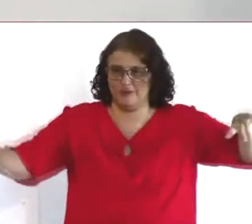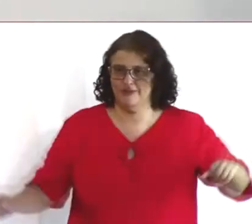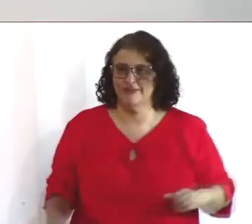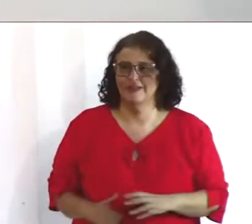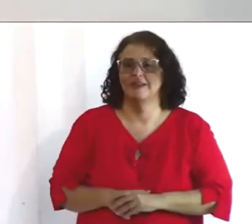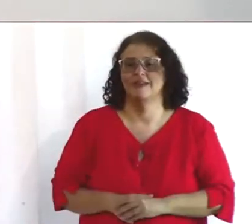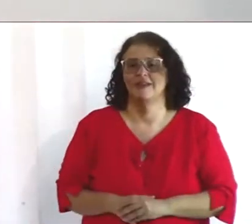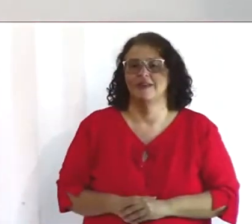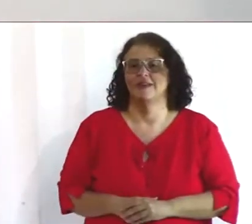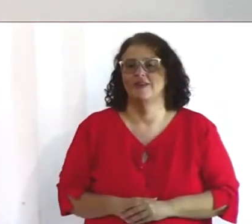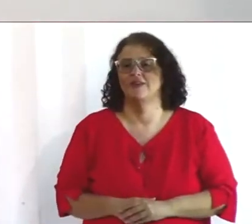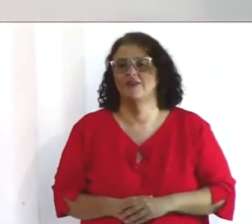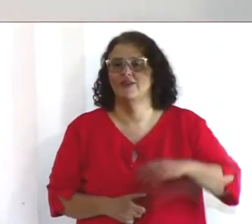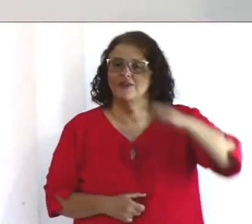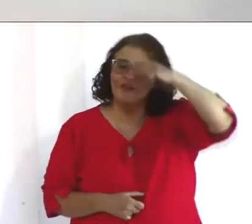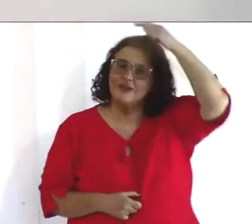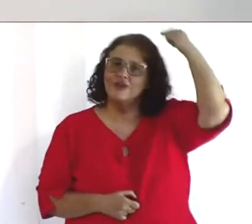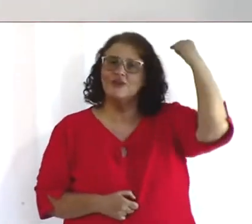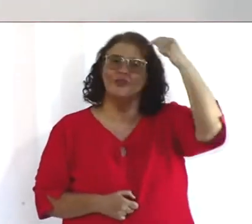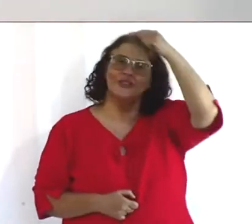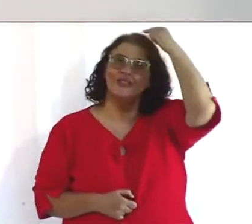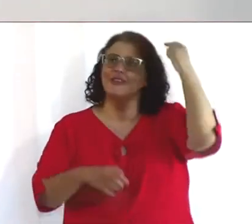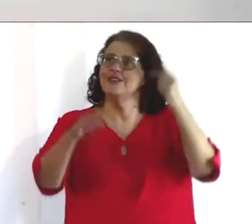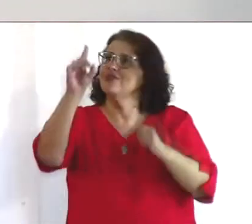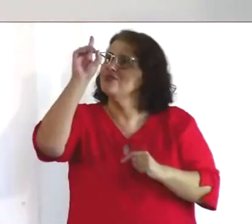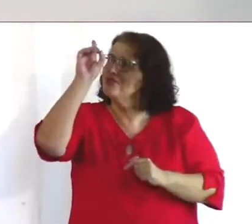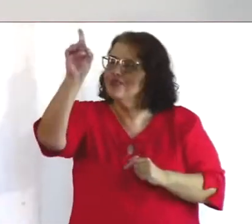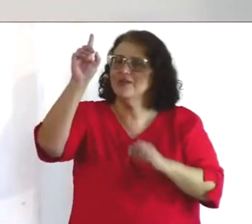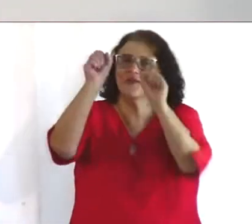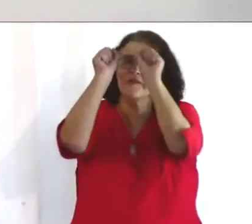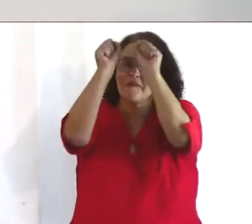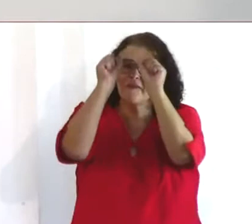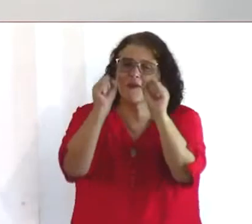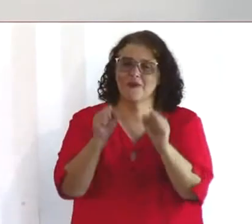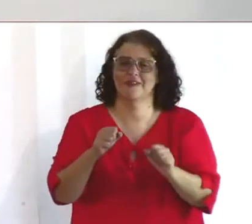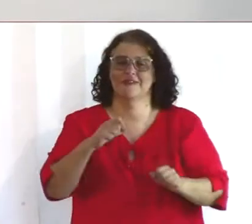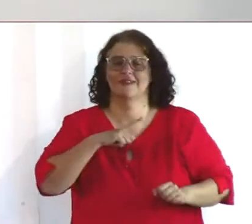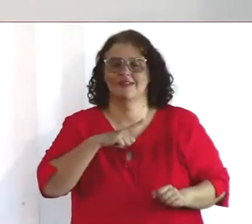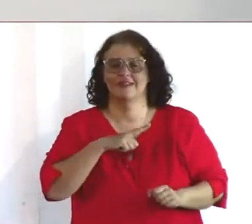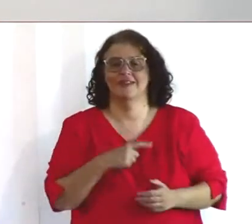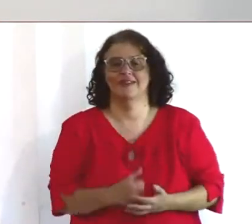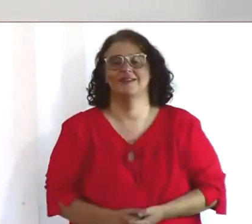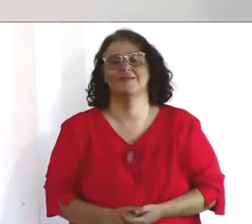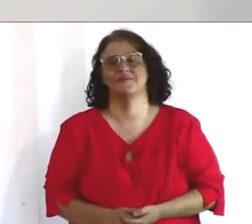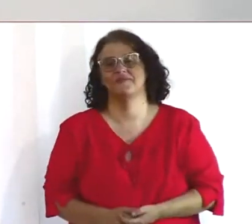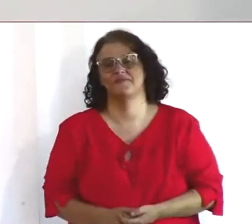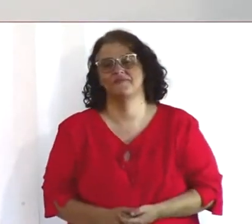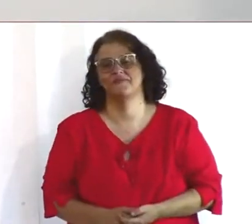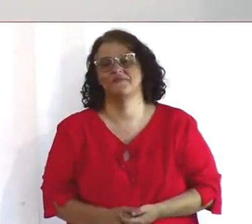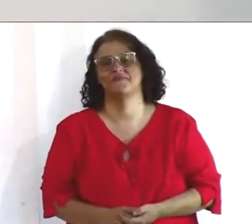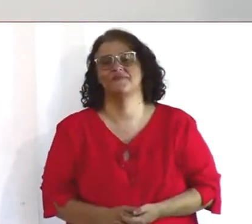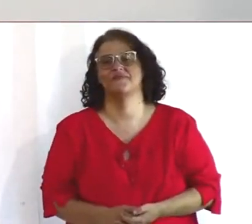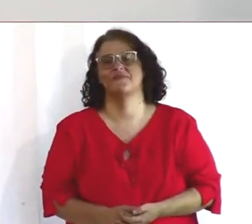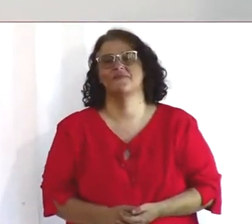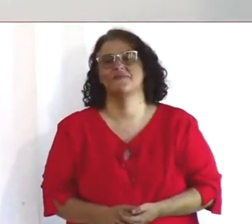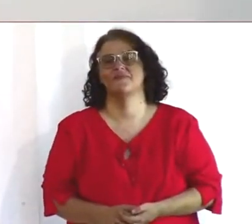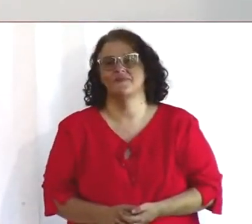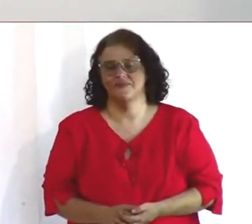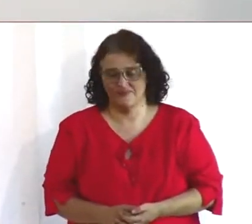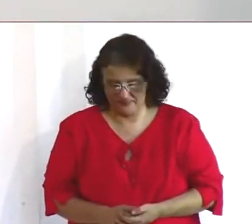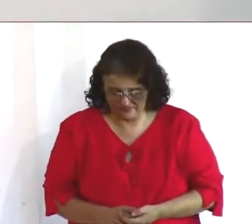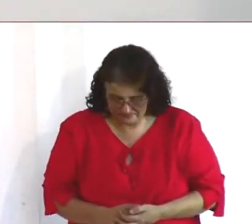irmãos? O Santo de Deus tem poder sobre o mundo das trevas.